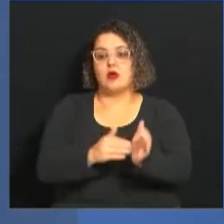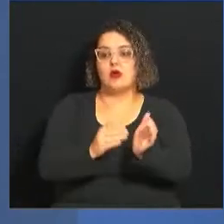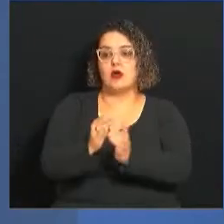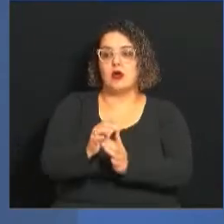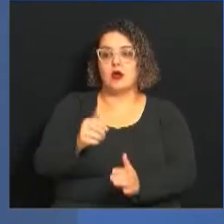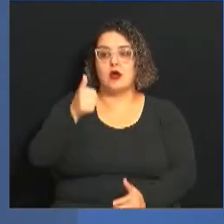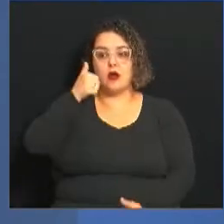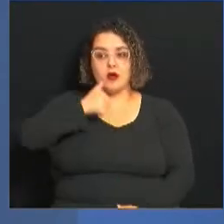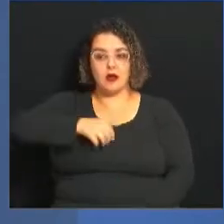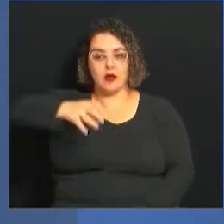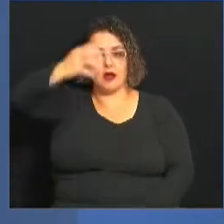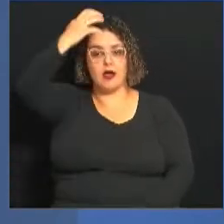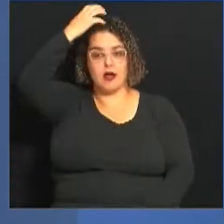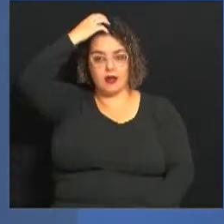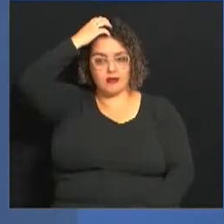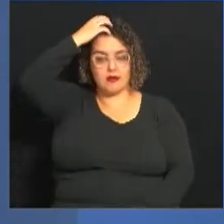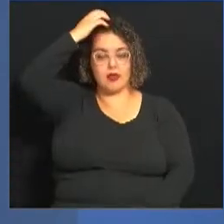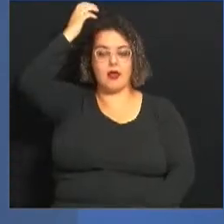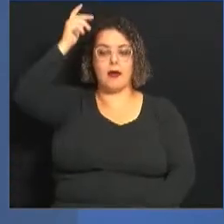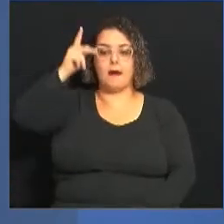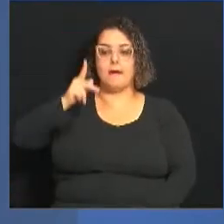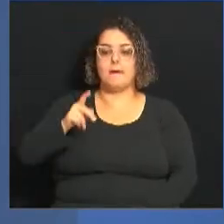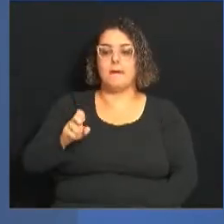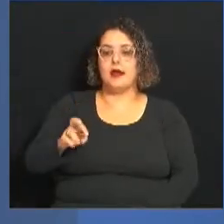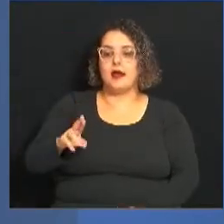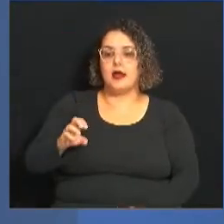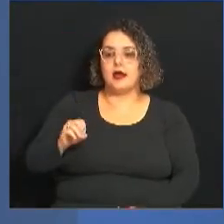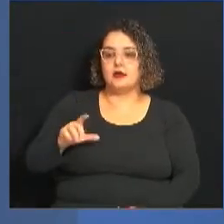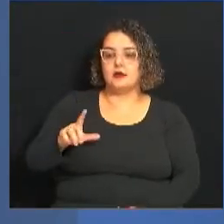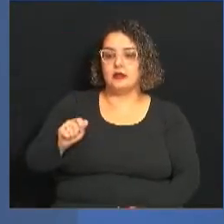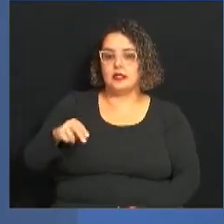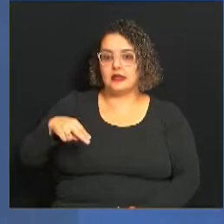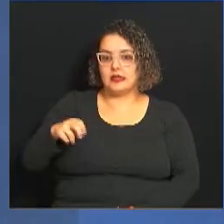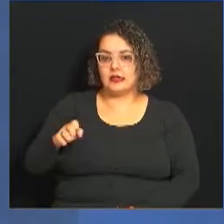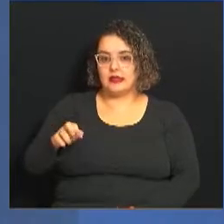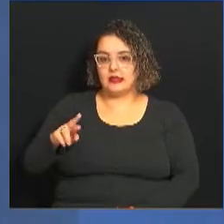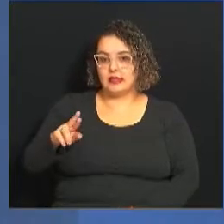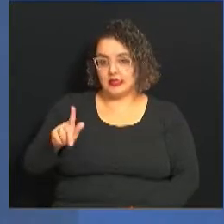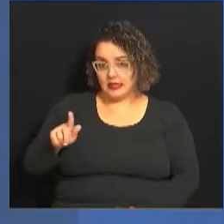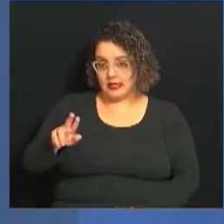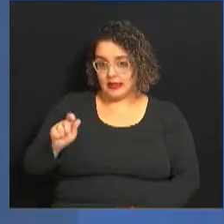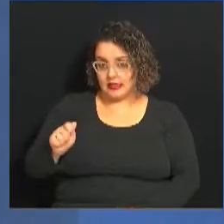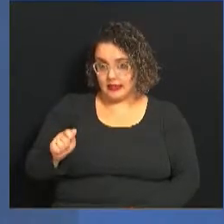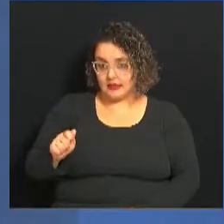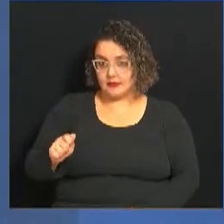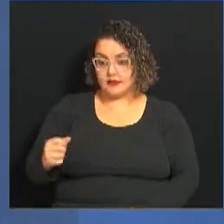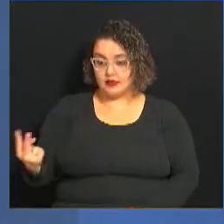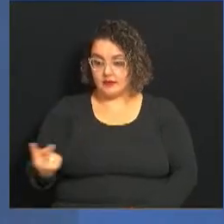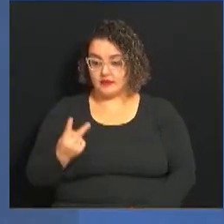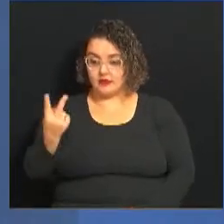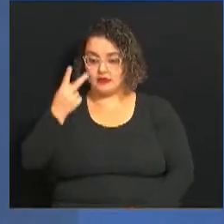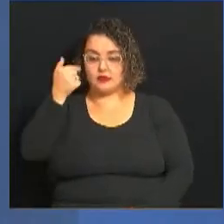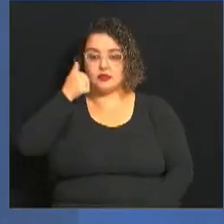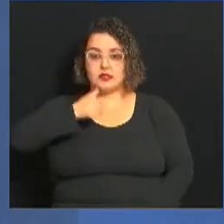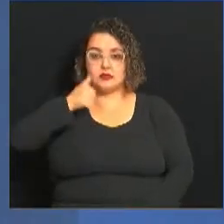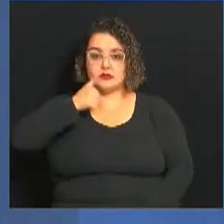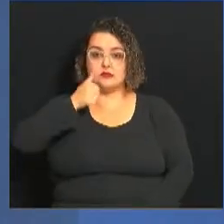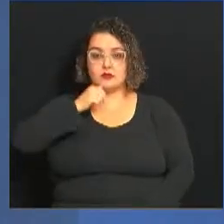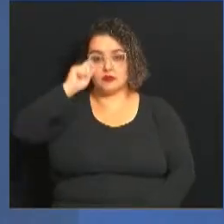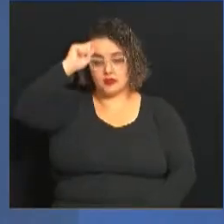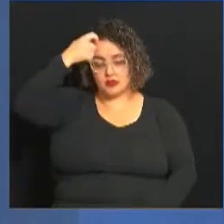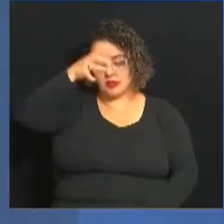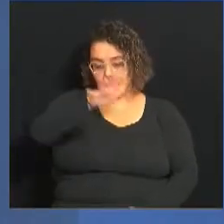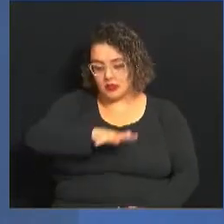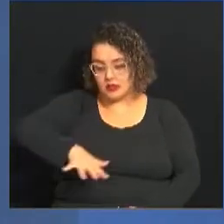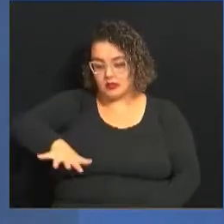Pérola Negra foi criado com o propósito de valorizar as mulheres negras, que se destacam em prol do desenvolvimento